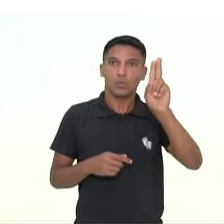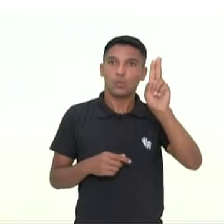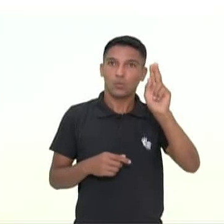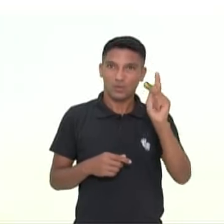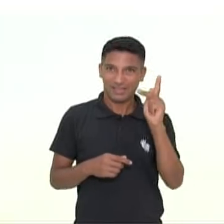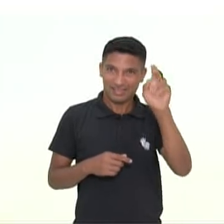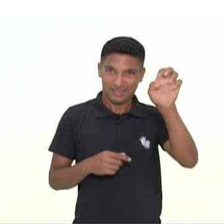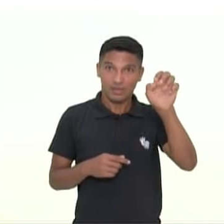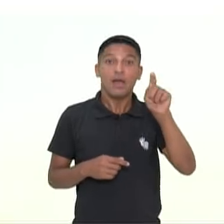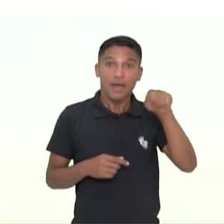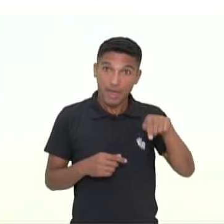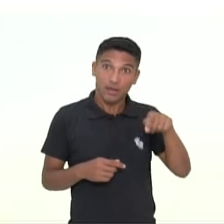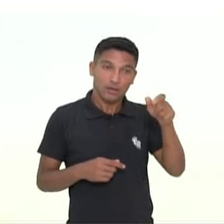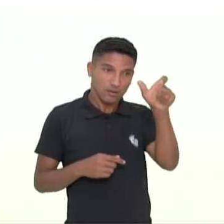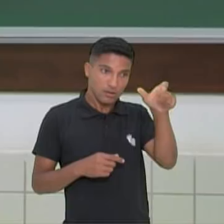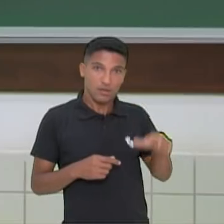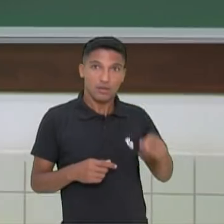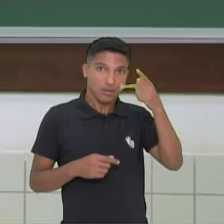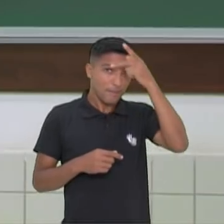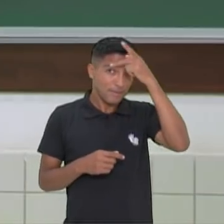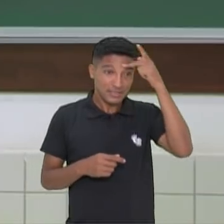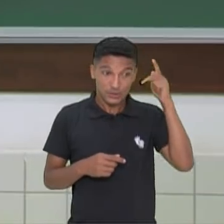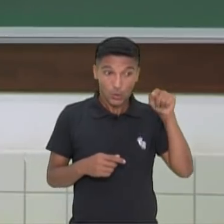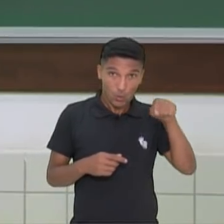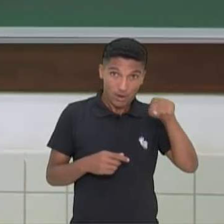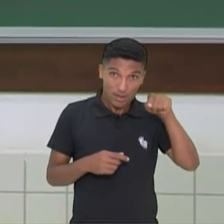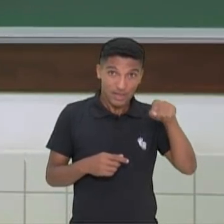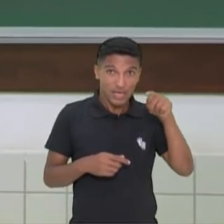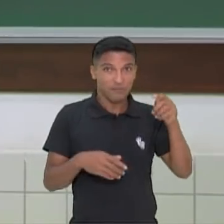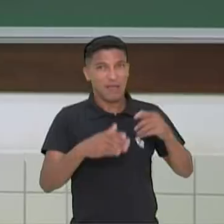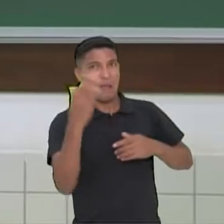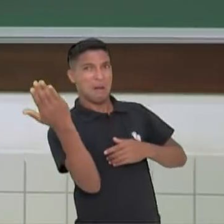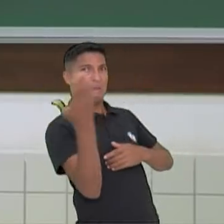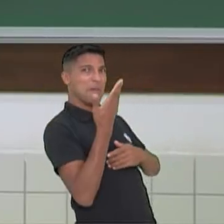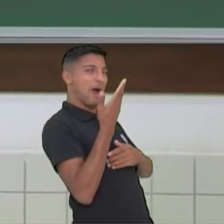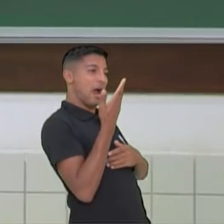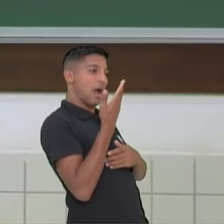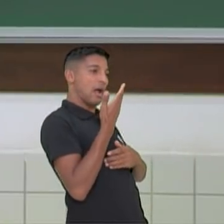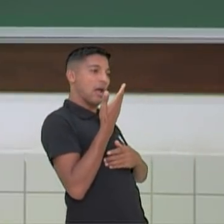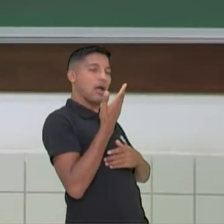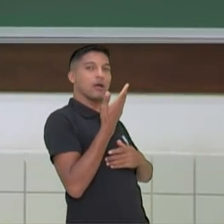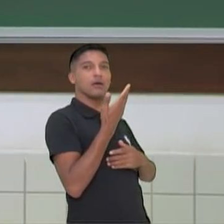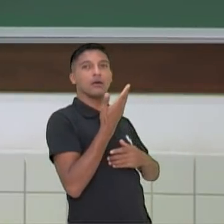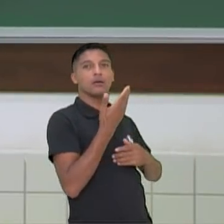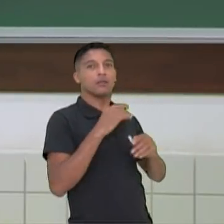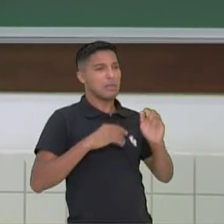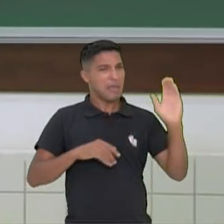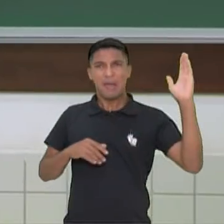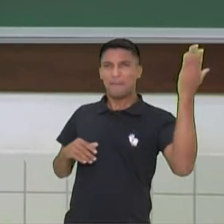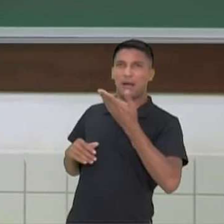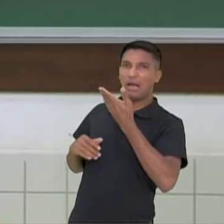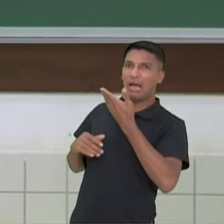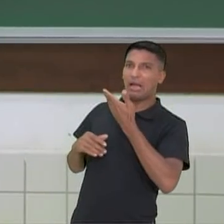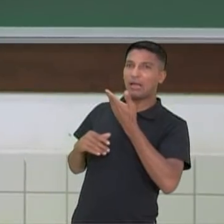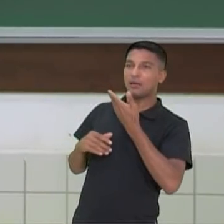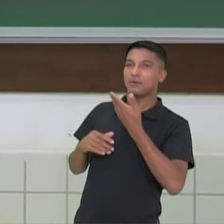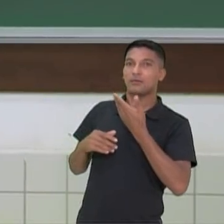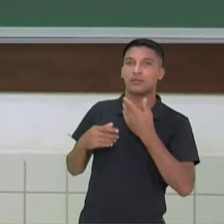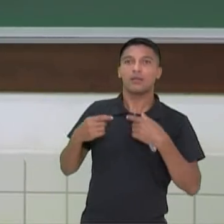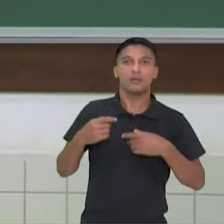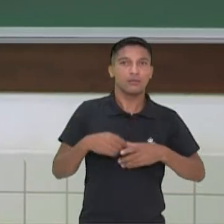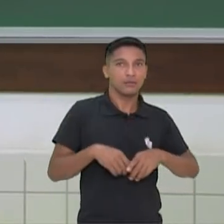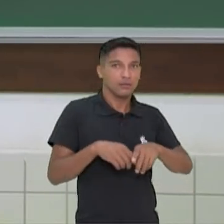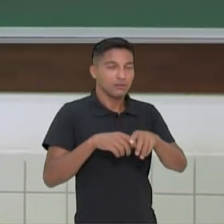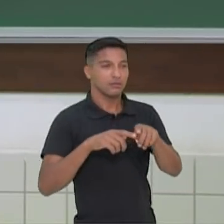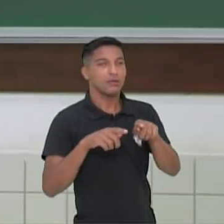ataca, certo? É ele que vai fazer o ataque e é ele que vai receber a técnica